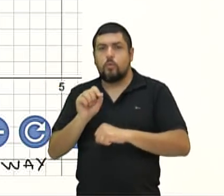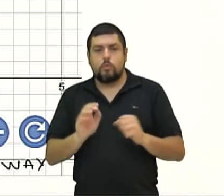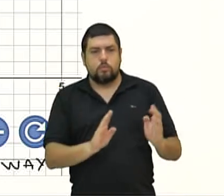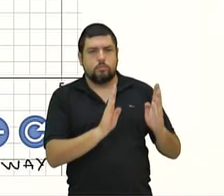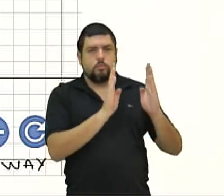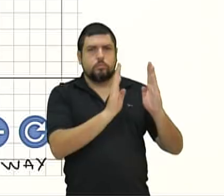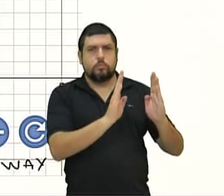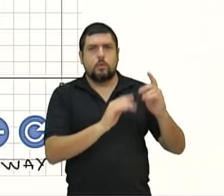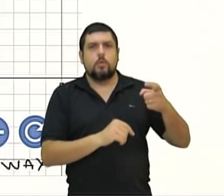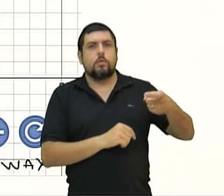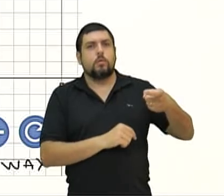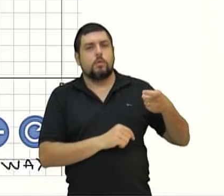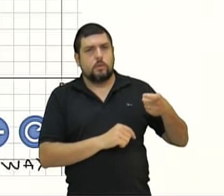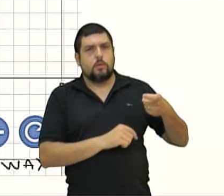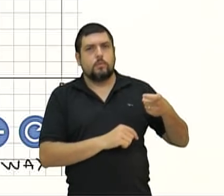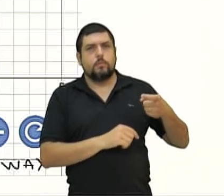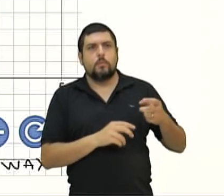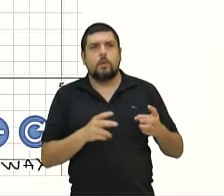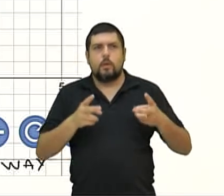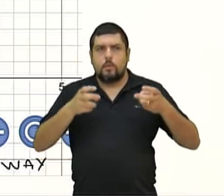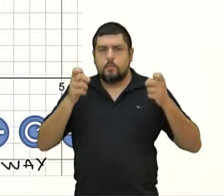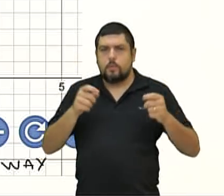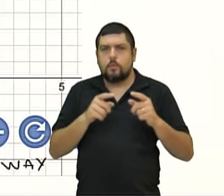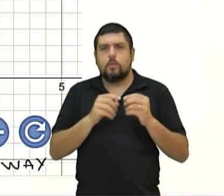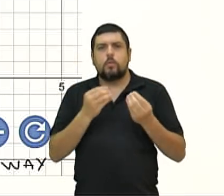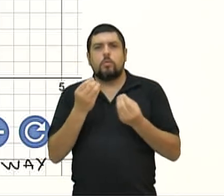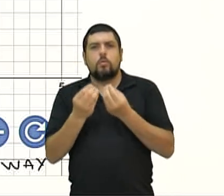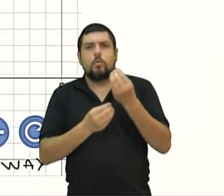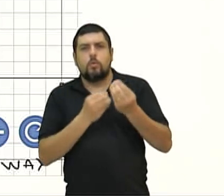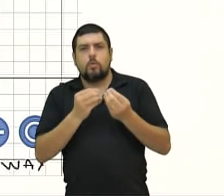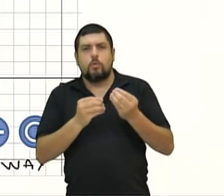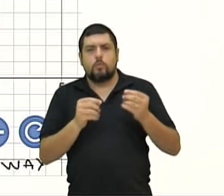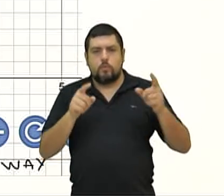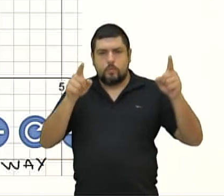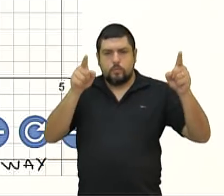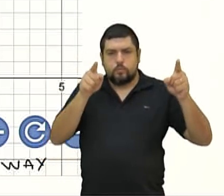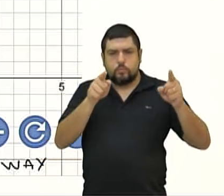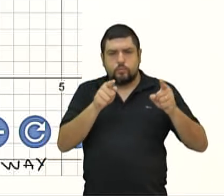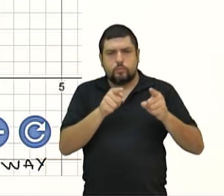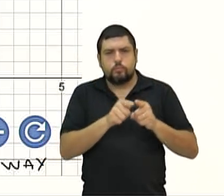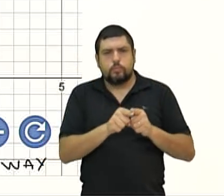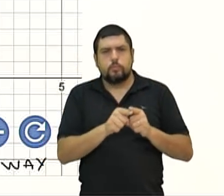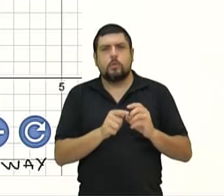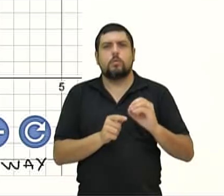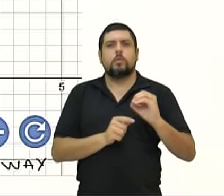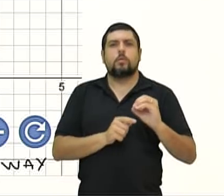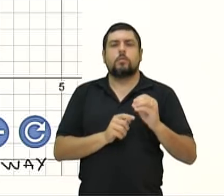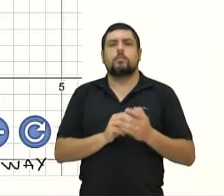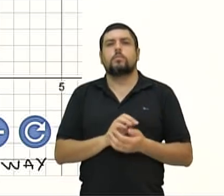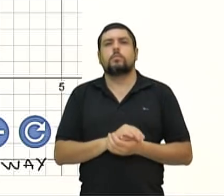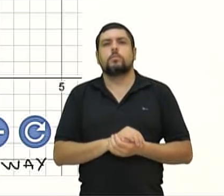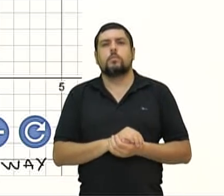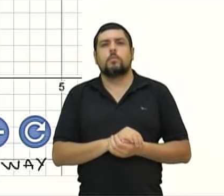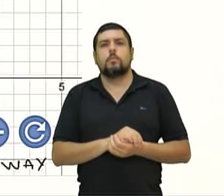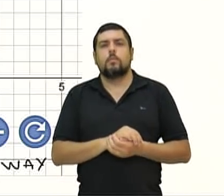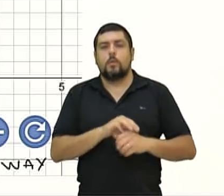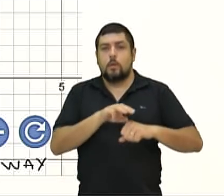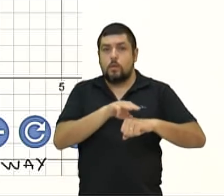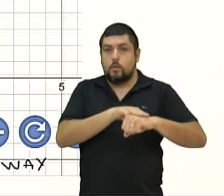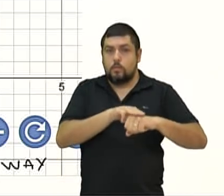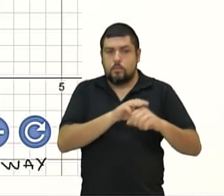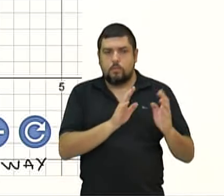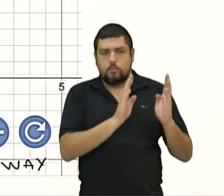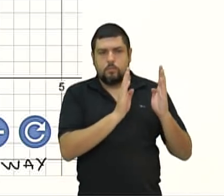Veja que o eixo x está aqui, ó, no meio, aqui onde tem os números 3, 4 e tal. O módulo de x está aqui. Essa função em marrom, ela é a módulo